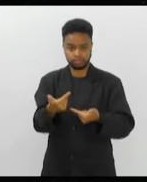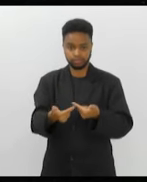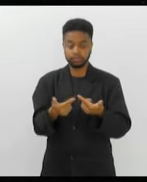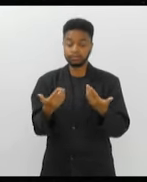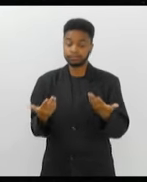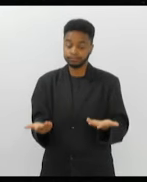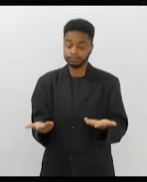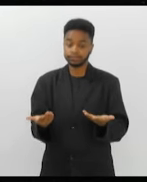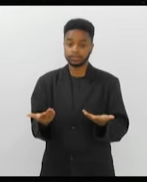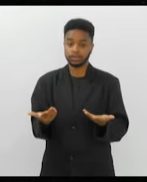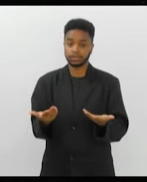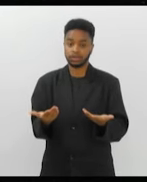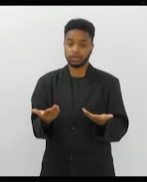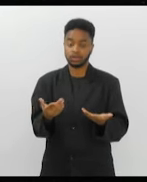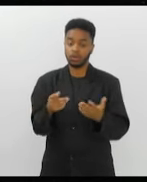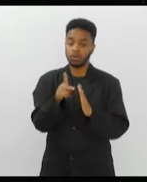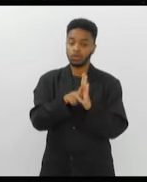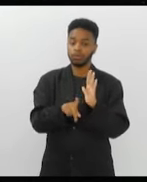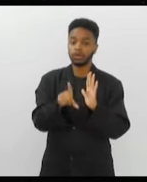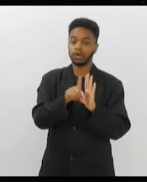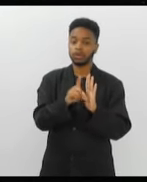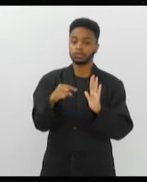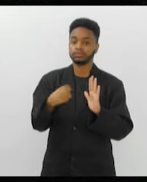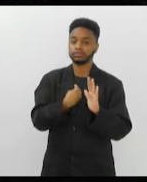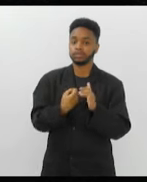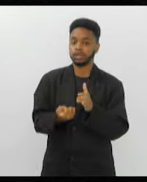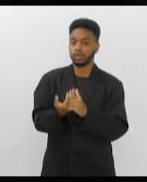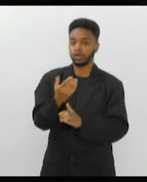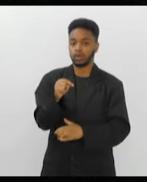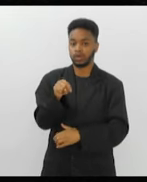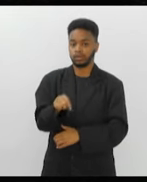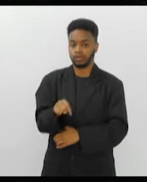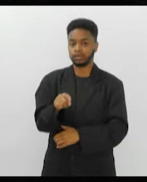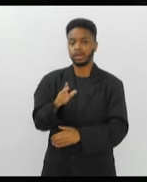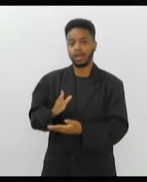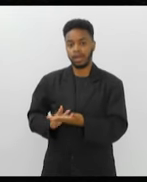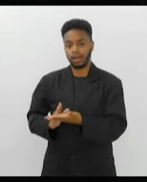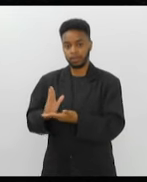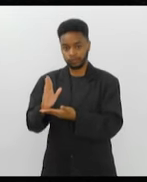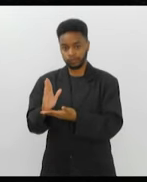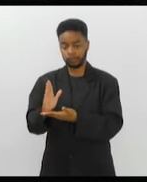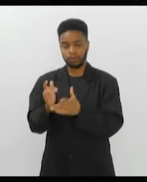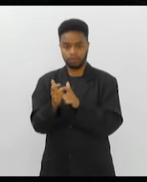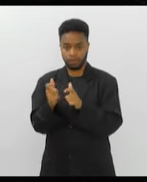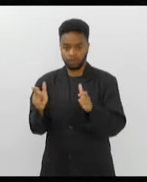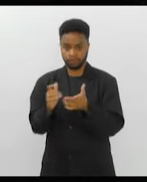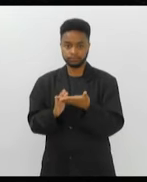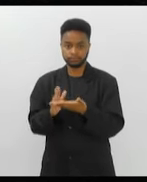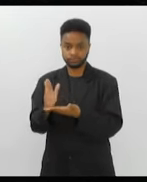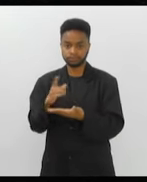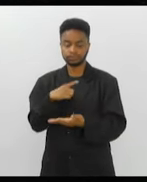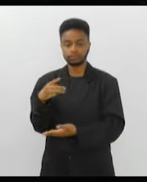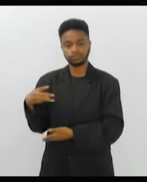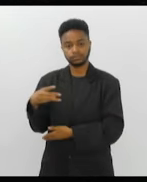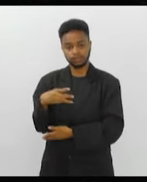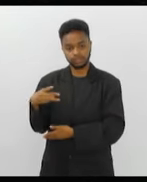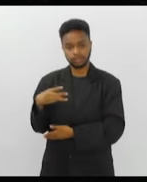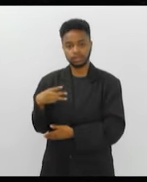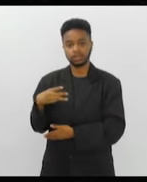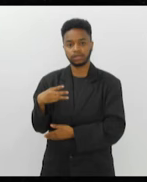foi um projeto de lei que essa casa aprovou na sua maioria. Tem